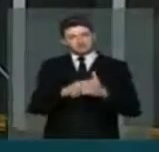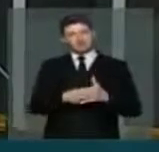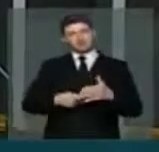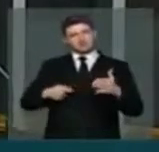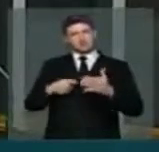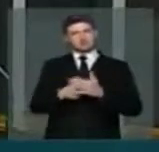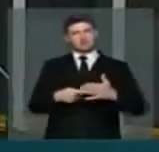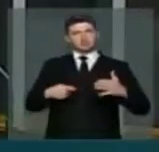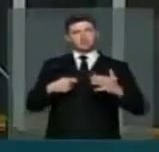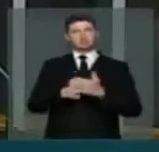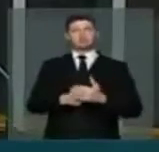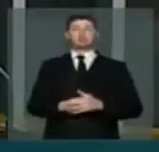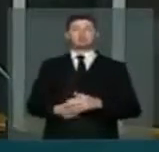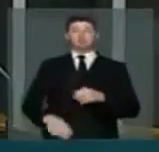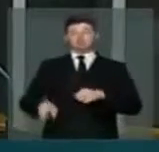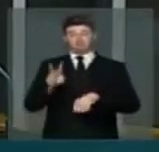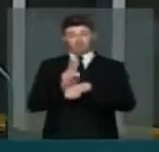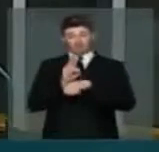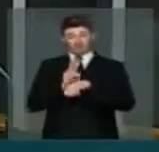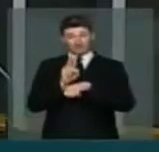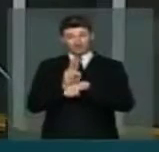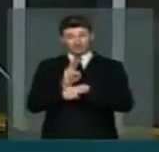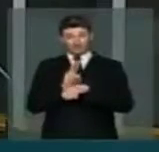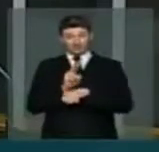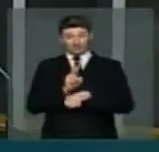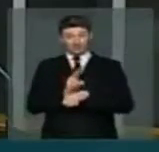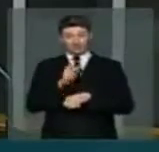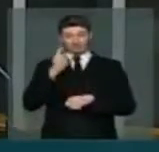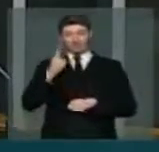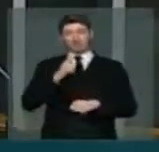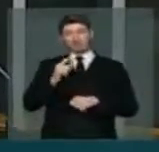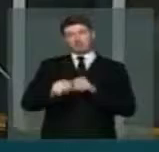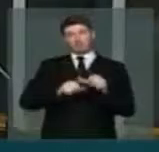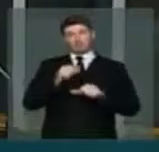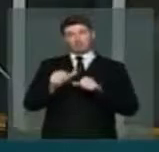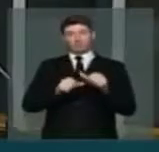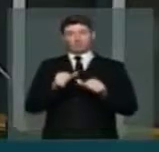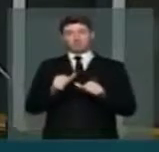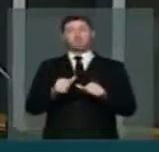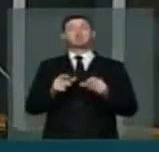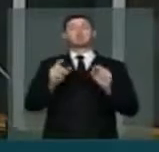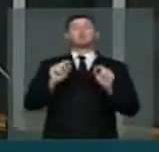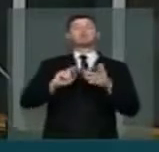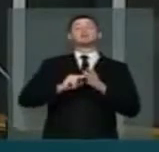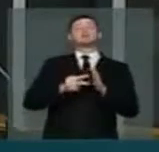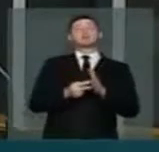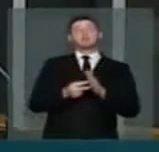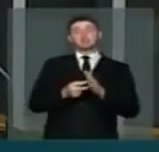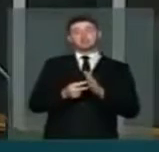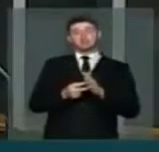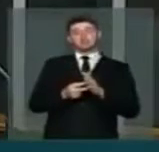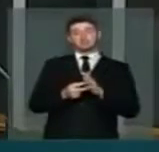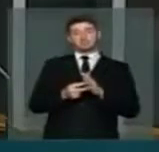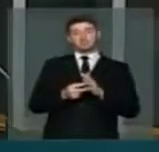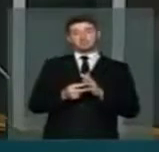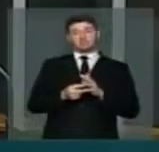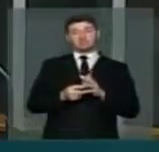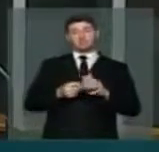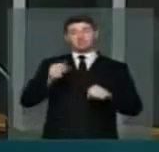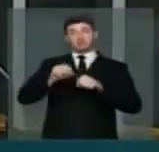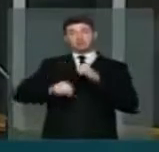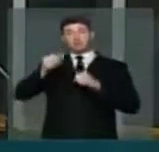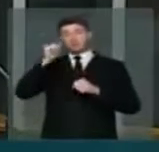insistir que a defesa de que há uma alteração na qualificação do crime do